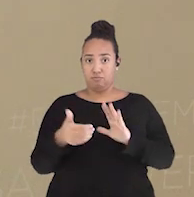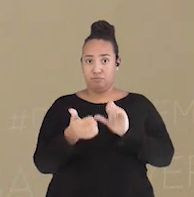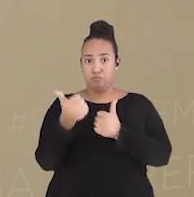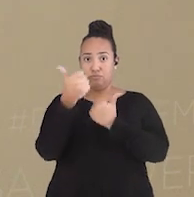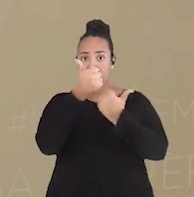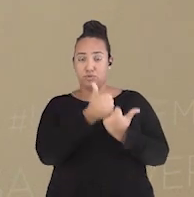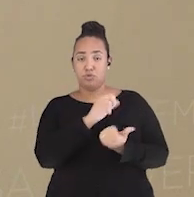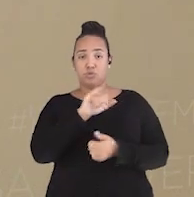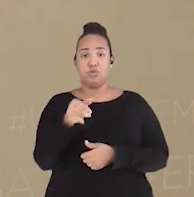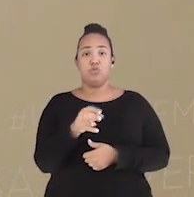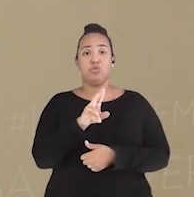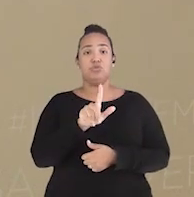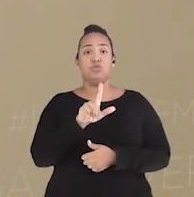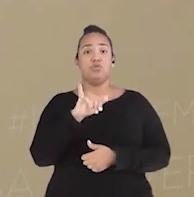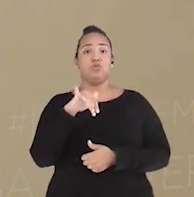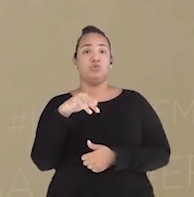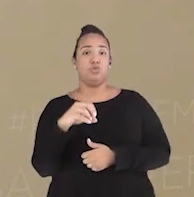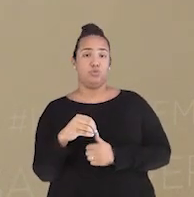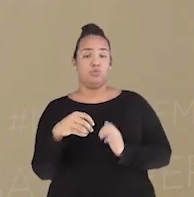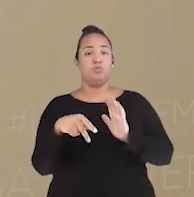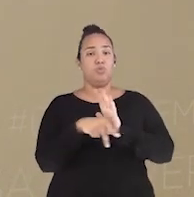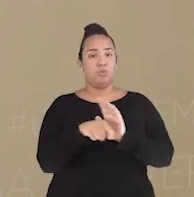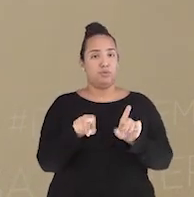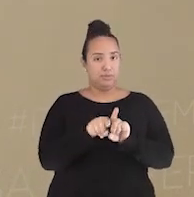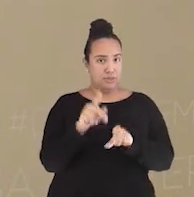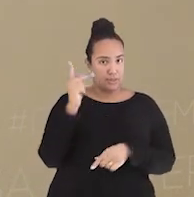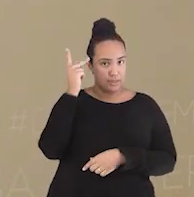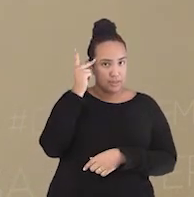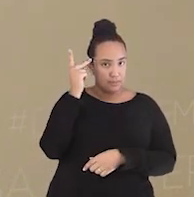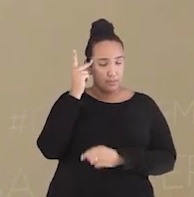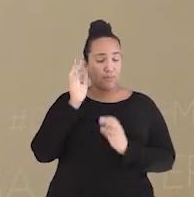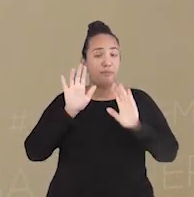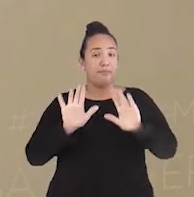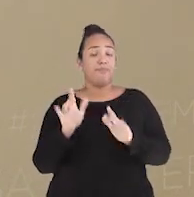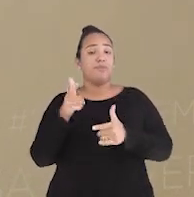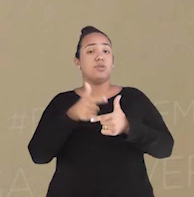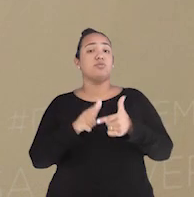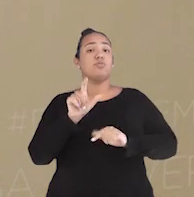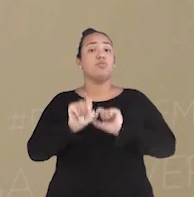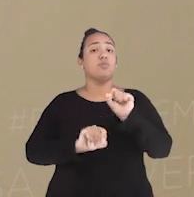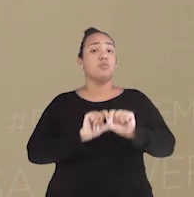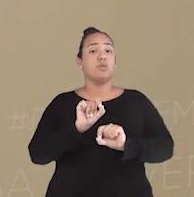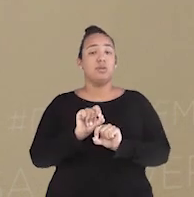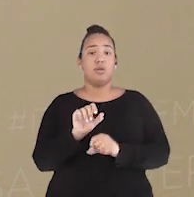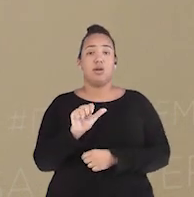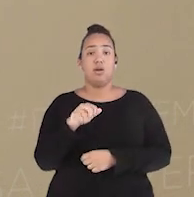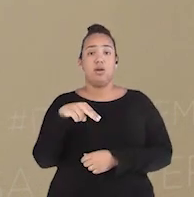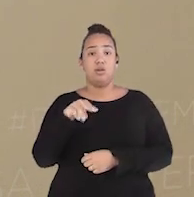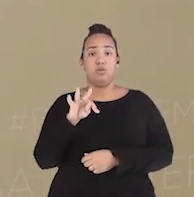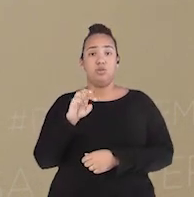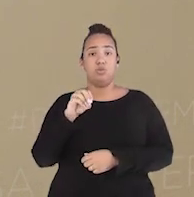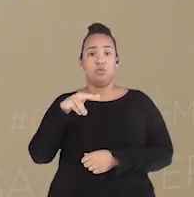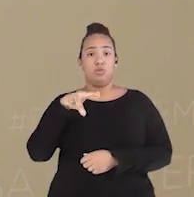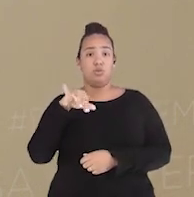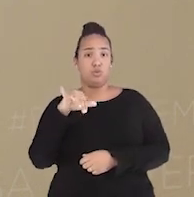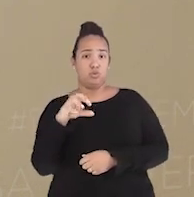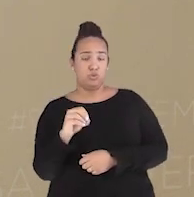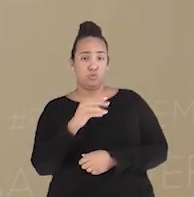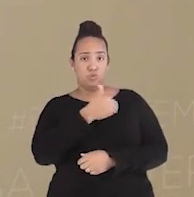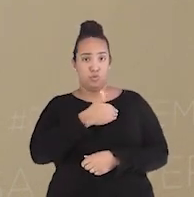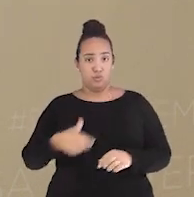também paulista, como seu sucessor à presidência da República. O problema é que Antônio Carlos, governador de Minas